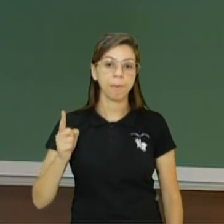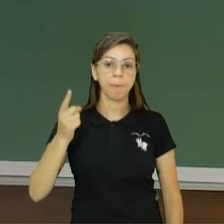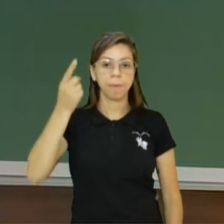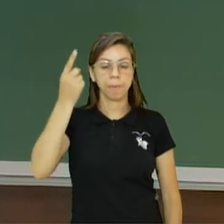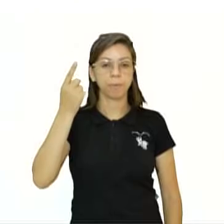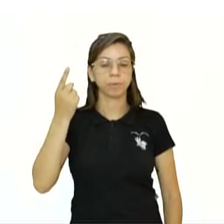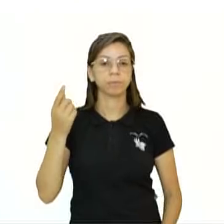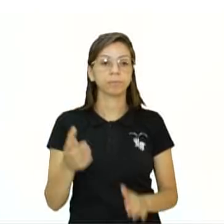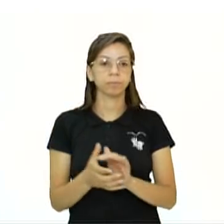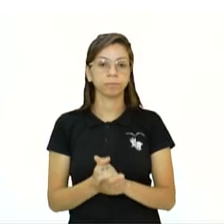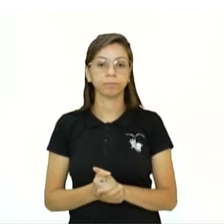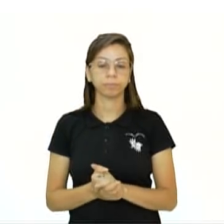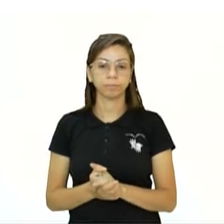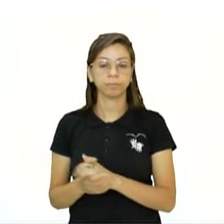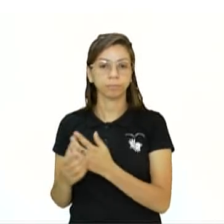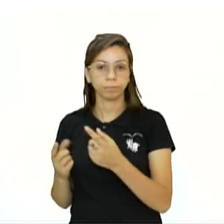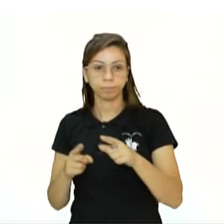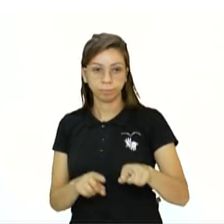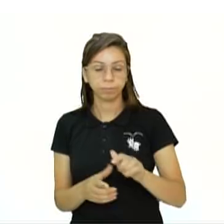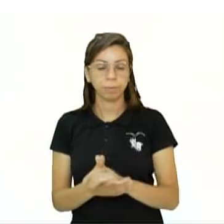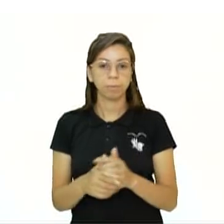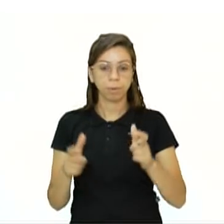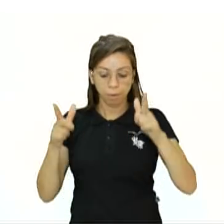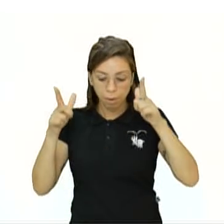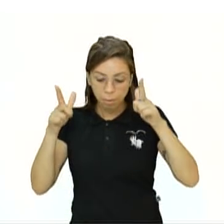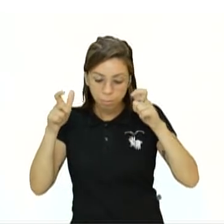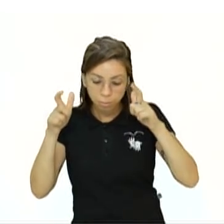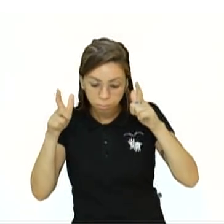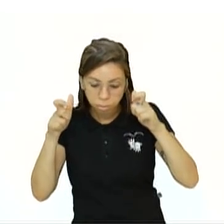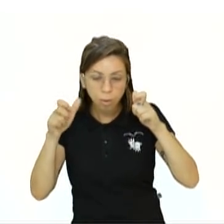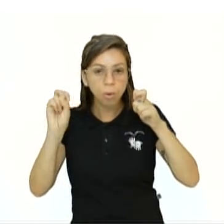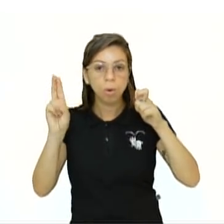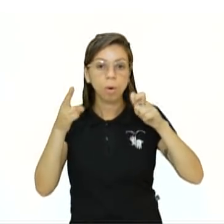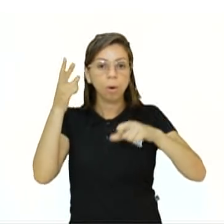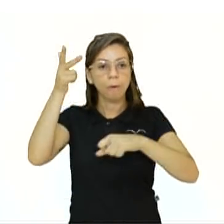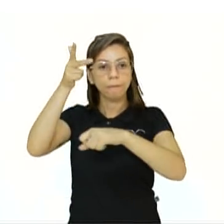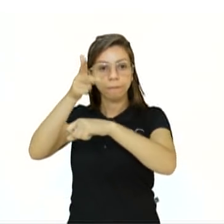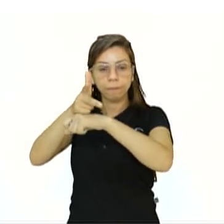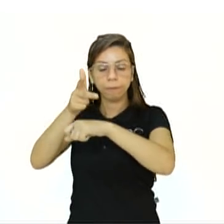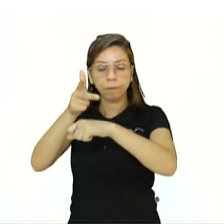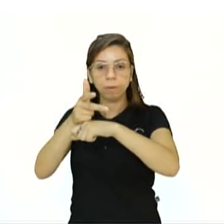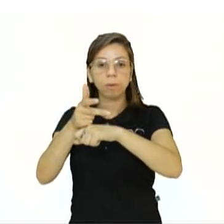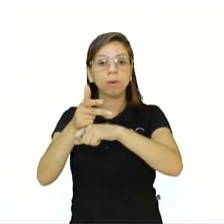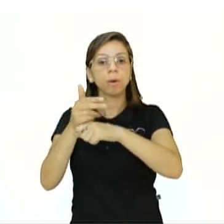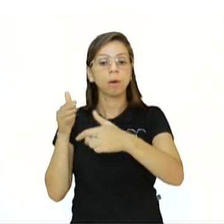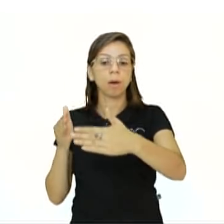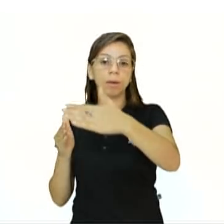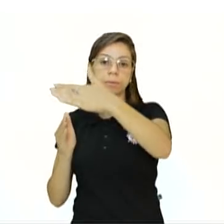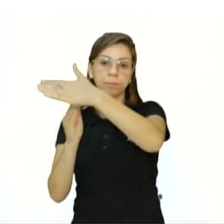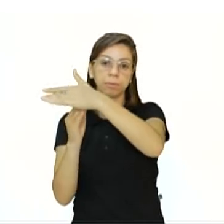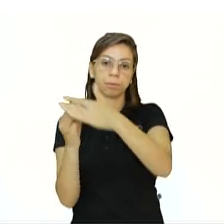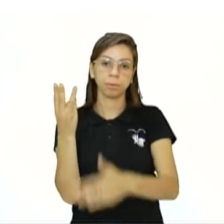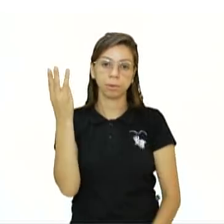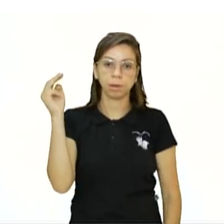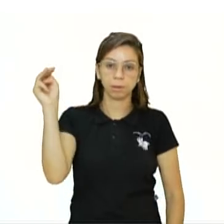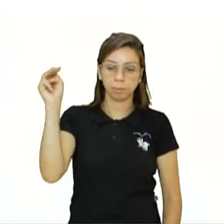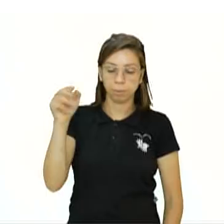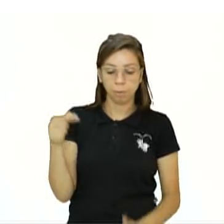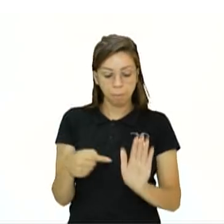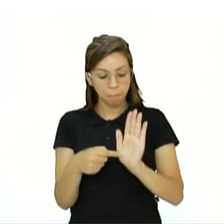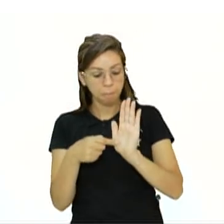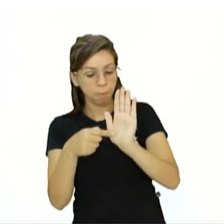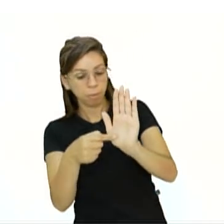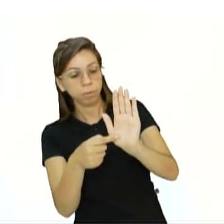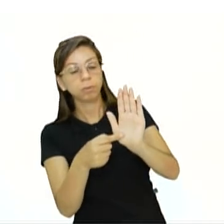desse desafio. Vocês vão poder fotografar ou fazer um vídeo de no mínimo 3 minutos, mostrando o desafio que